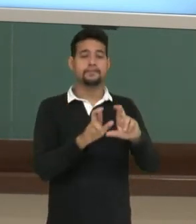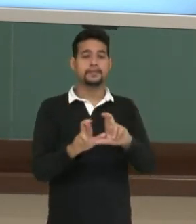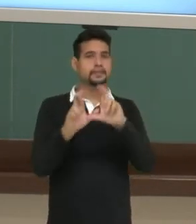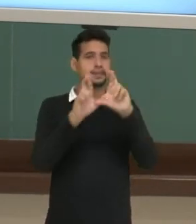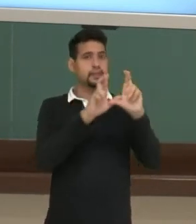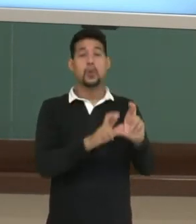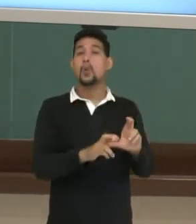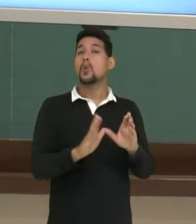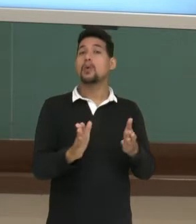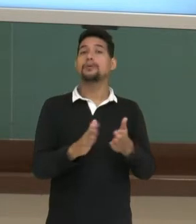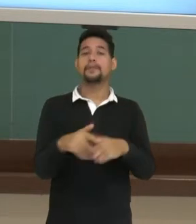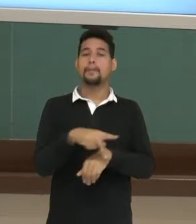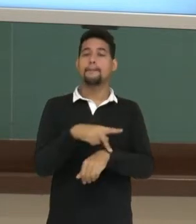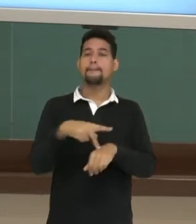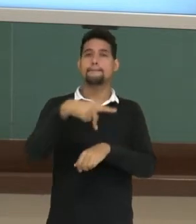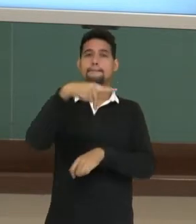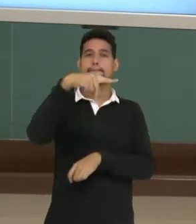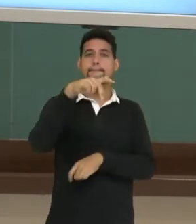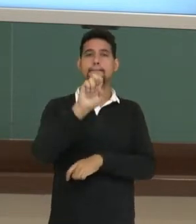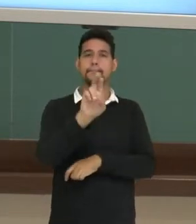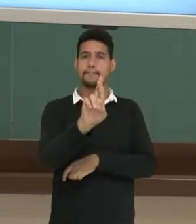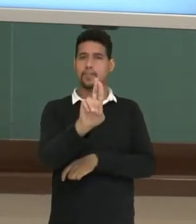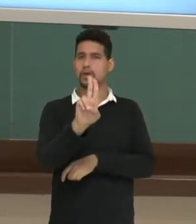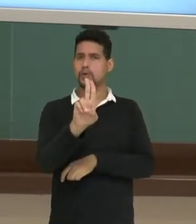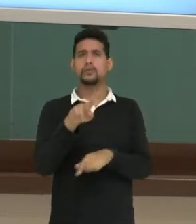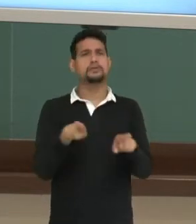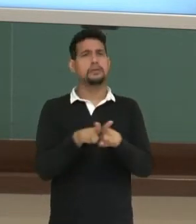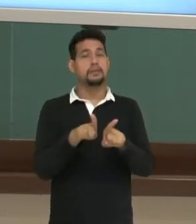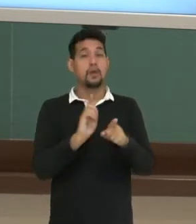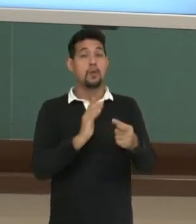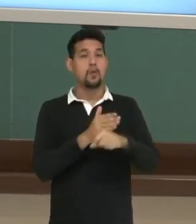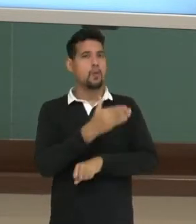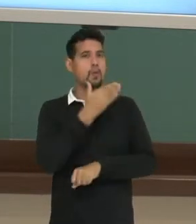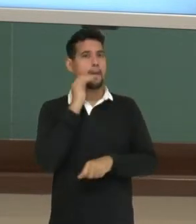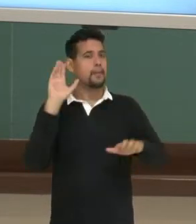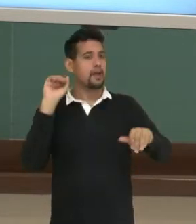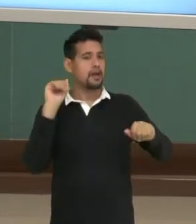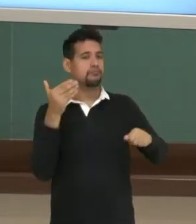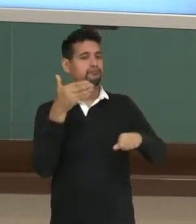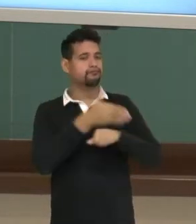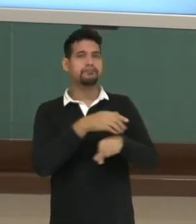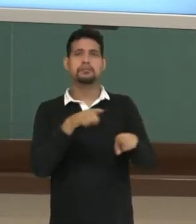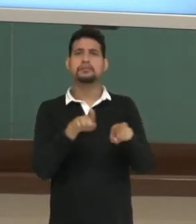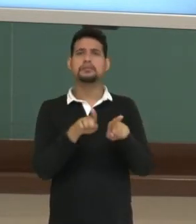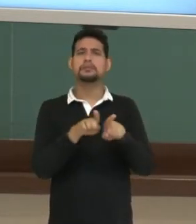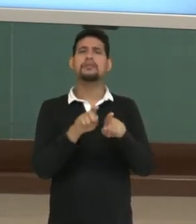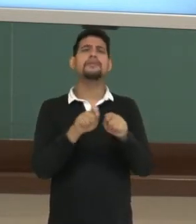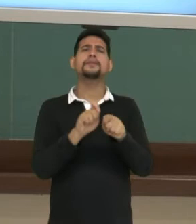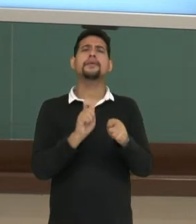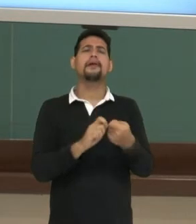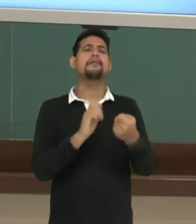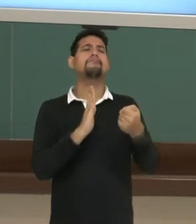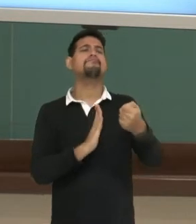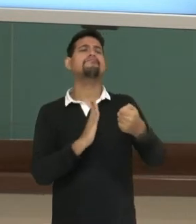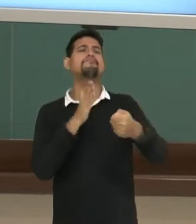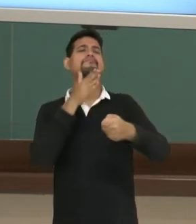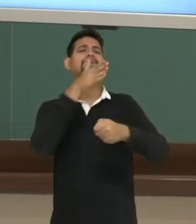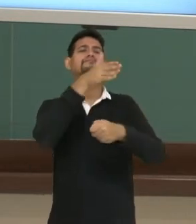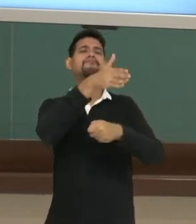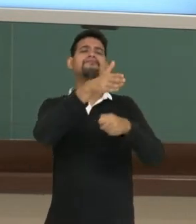atual Peru. Em busca de riquezas, o conquistador espanhol Francisco Pizarro partiu então em direção a esse